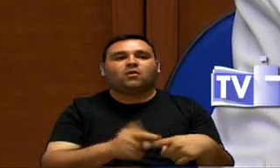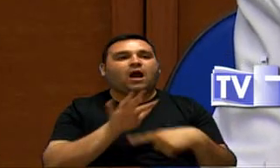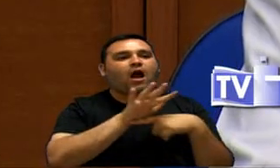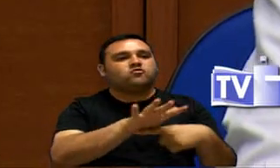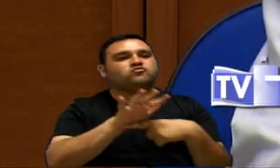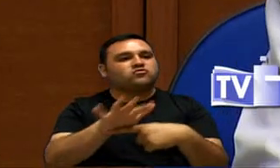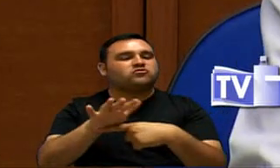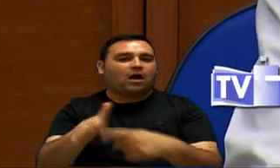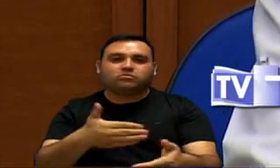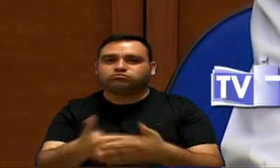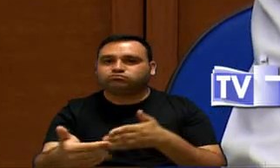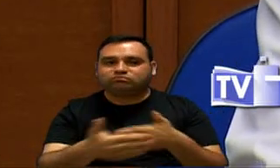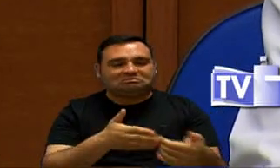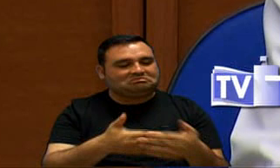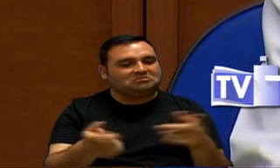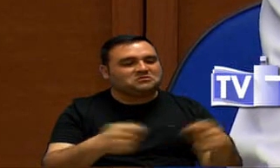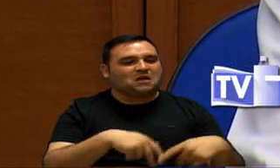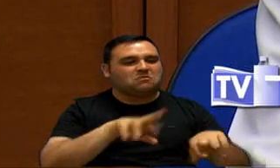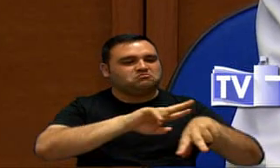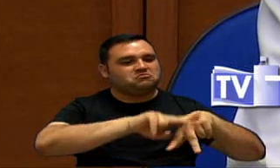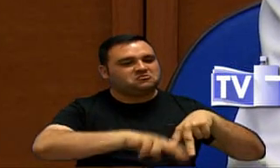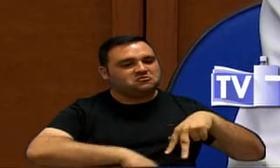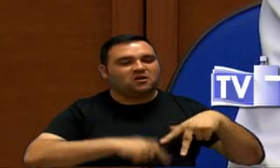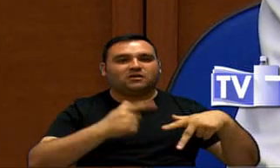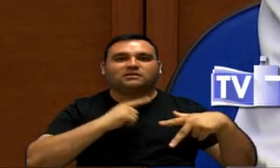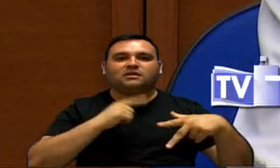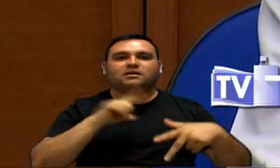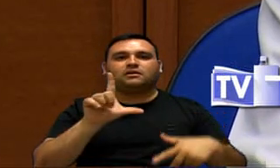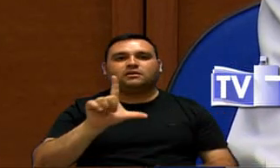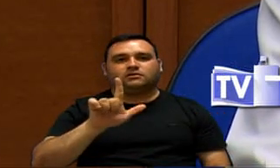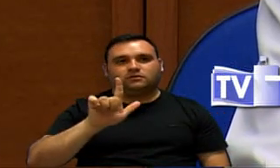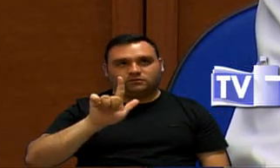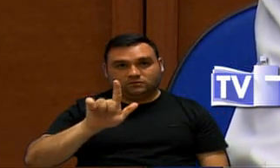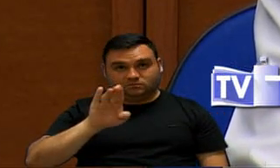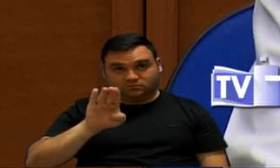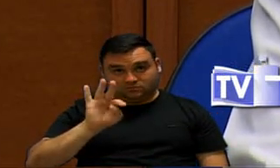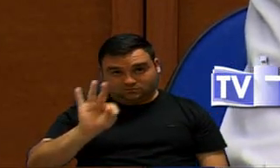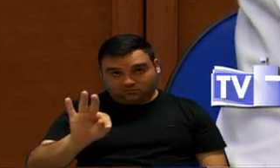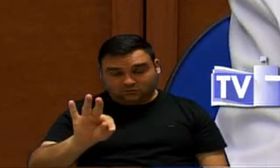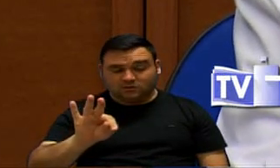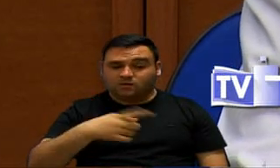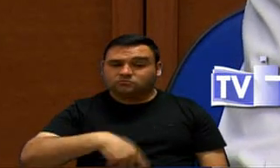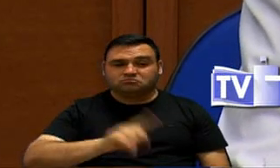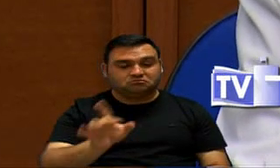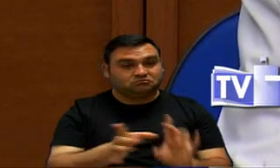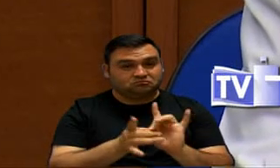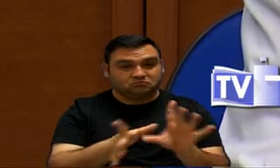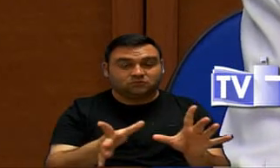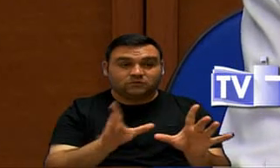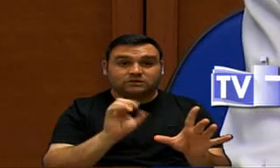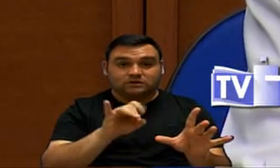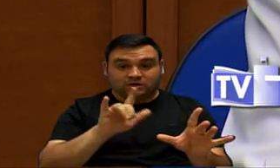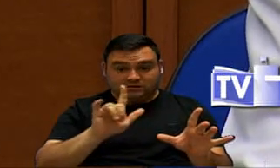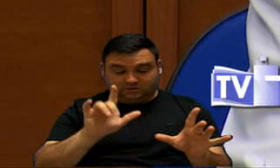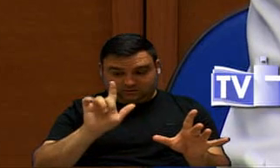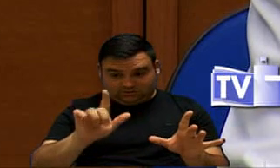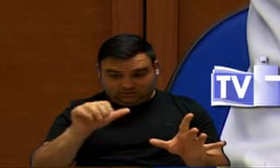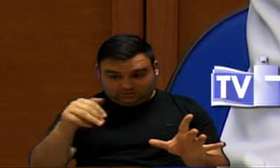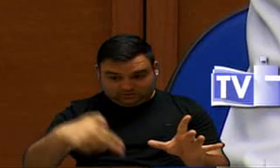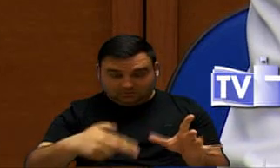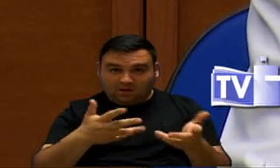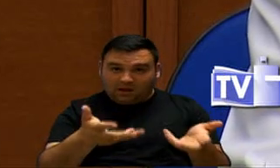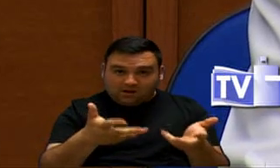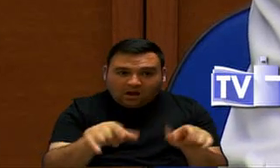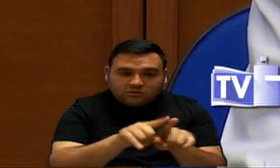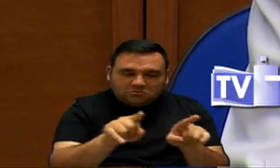contribuir, como foi da questão da diversidade e a causa LGBT, estamos à disposição quando a guarda quiser